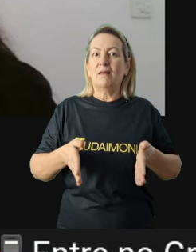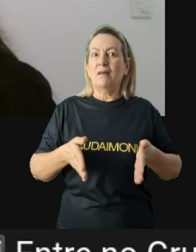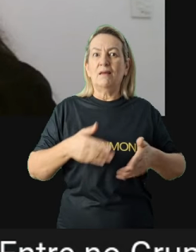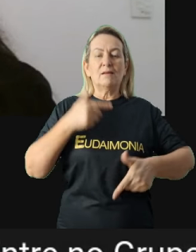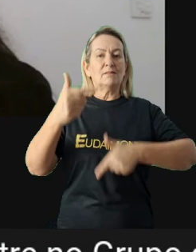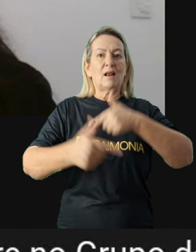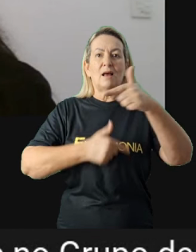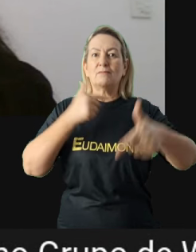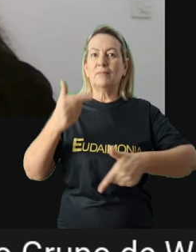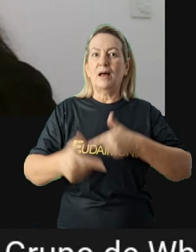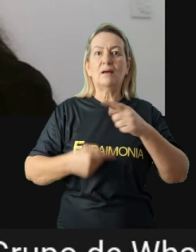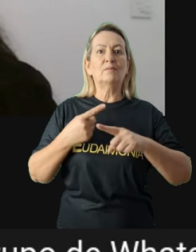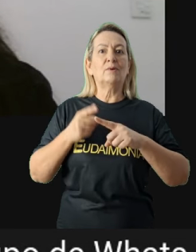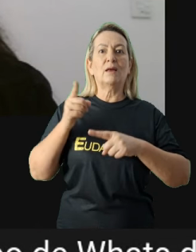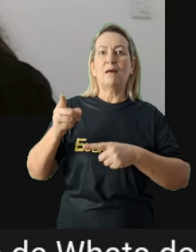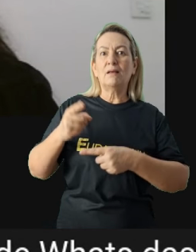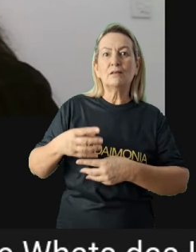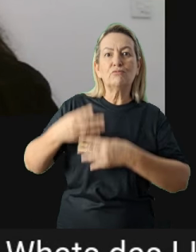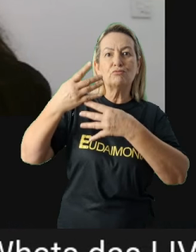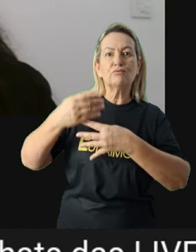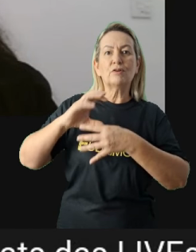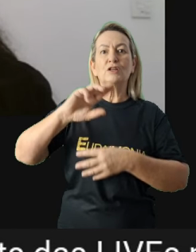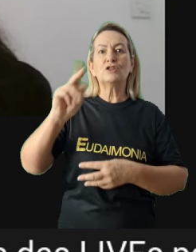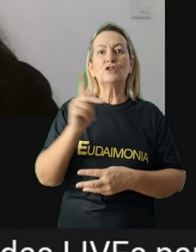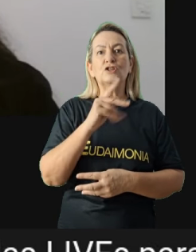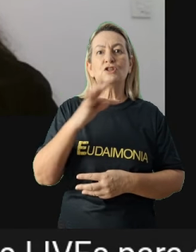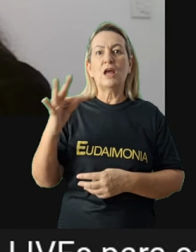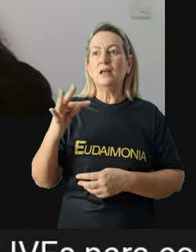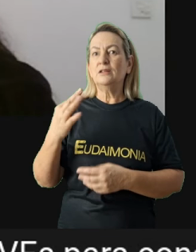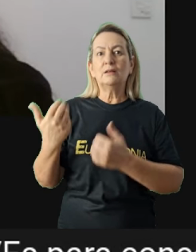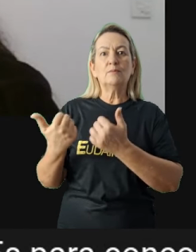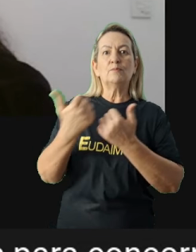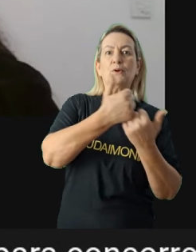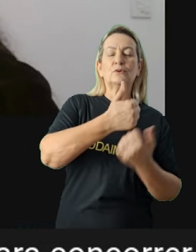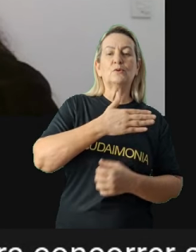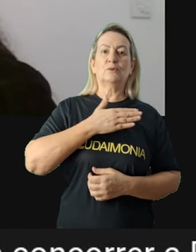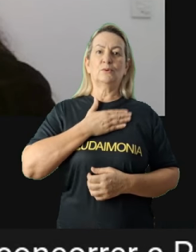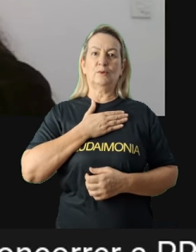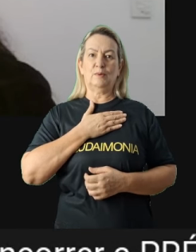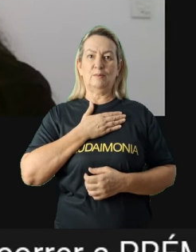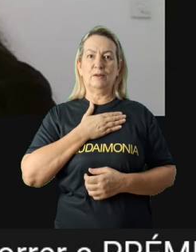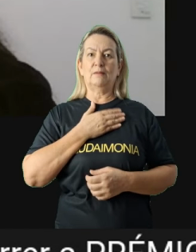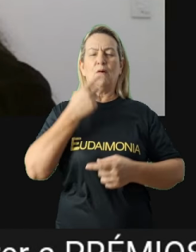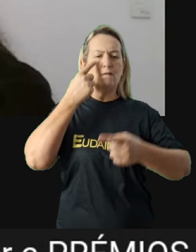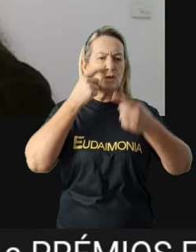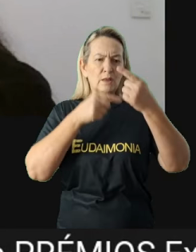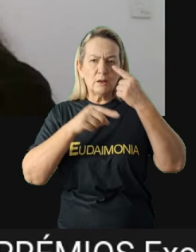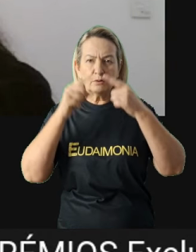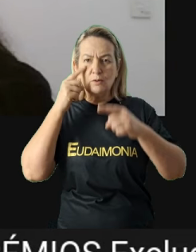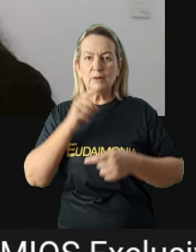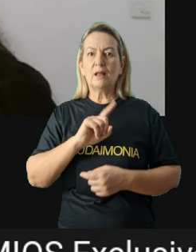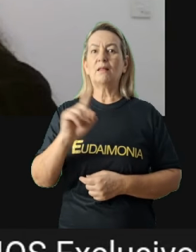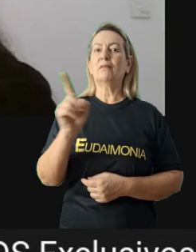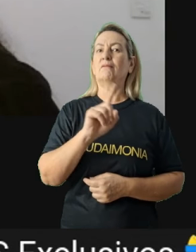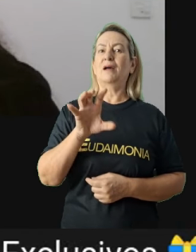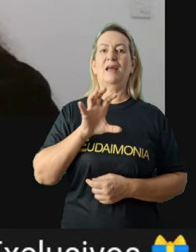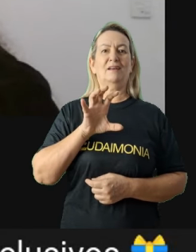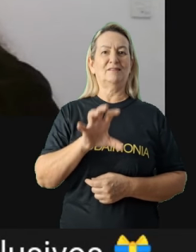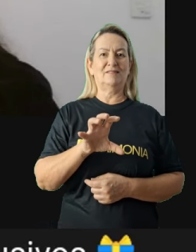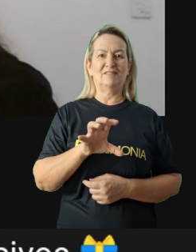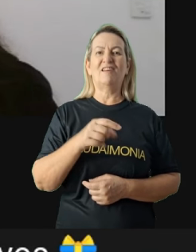Karine, eu vou ficar desempregado, Karine, esse ChatGPT faz o que eu faço, e agora, né? E aí eu fui descobrir que não era